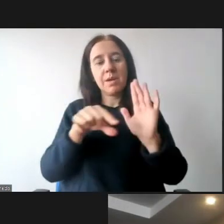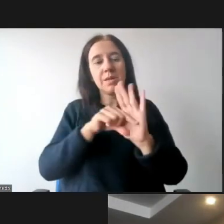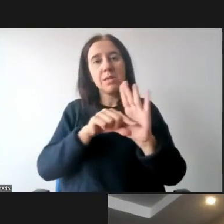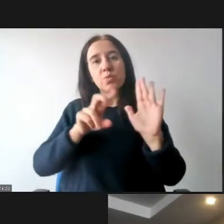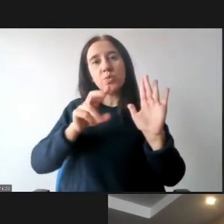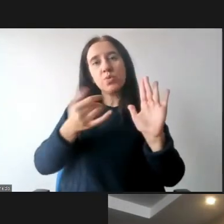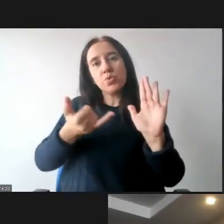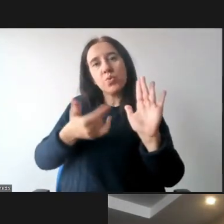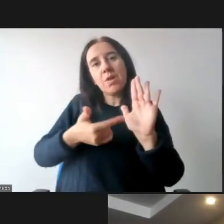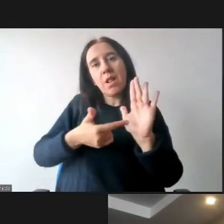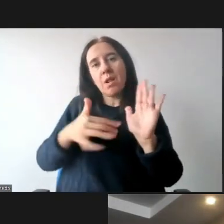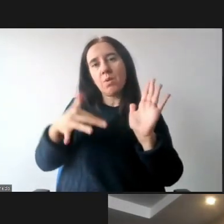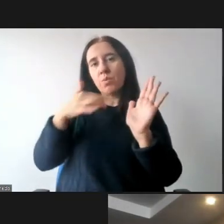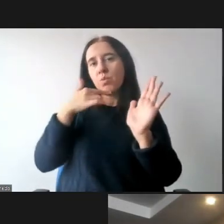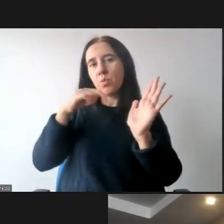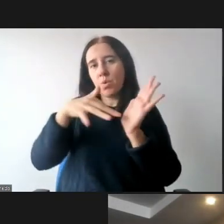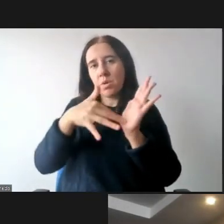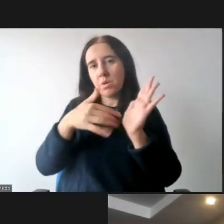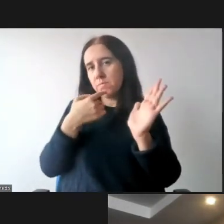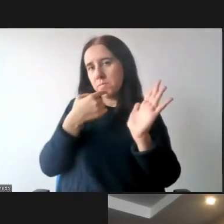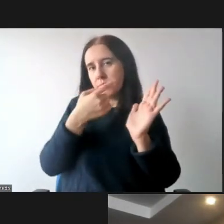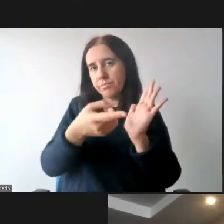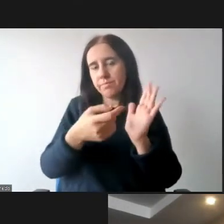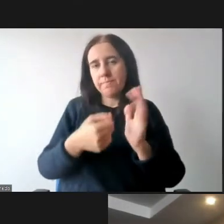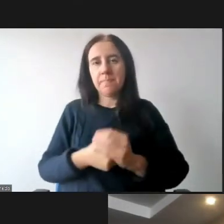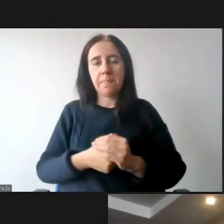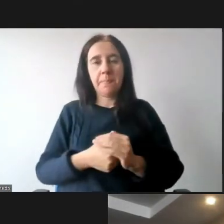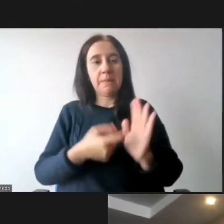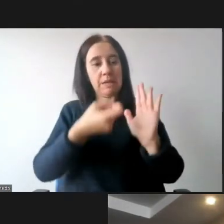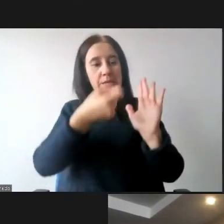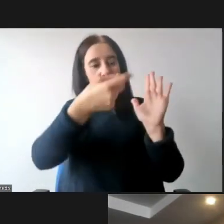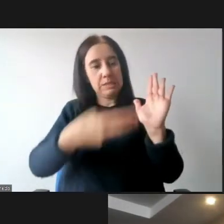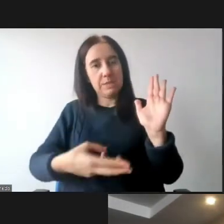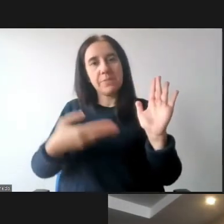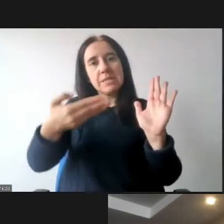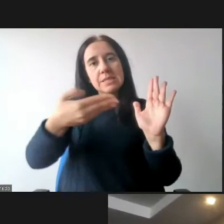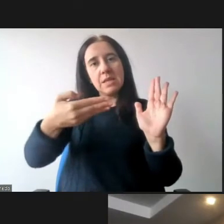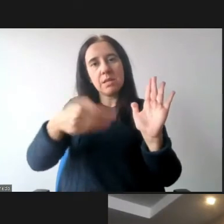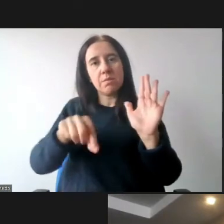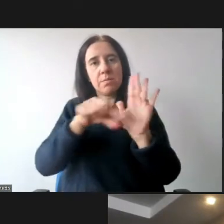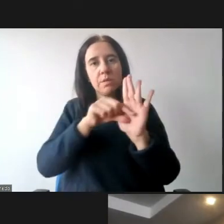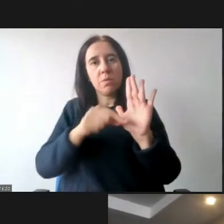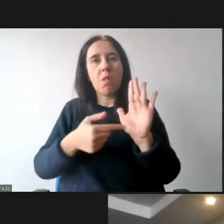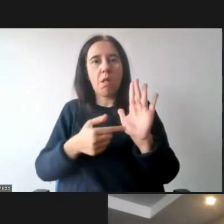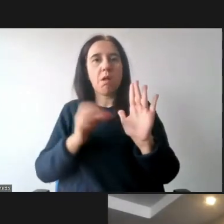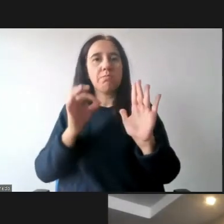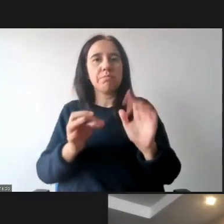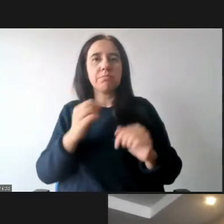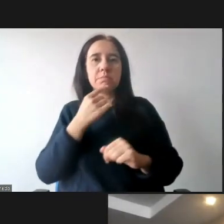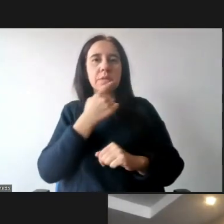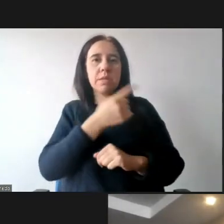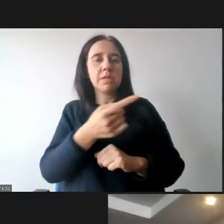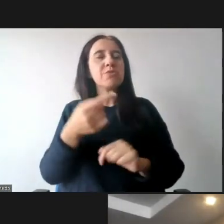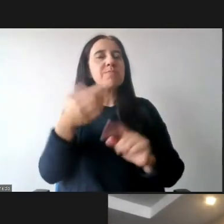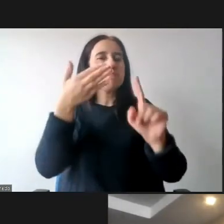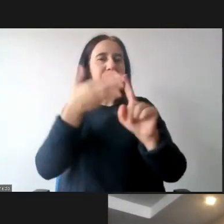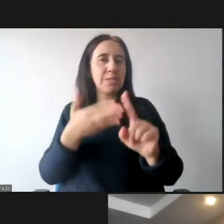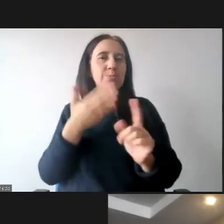2º do Código. E entre estes, no artigo 7º está precisamente consagrado o princípio da